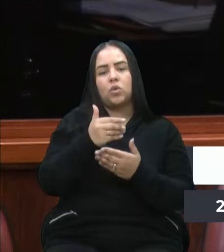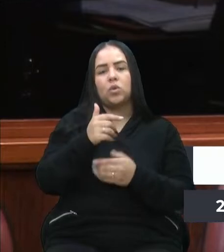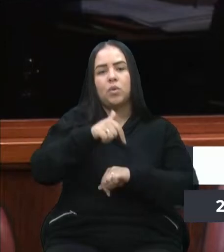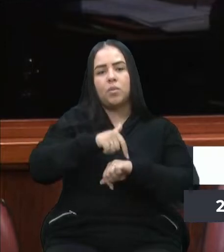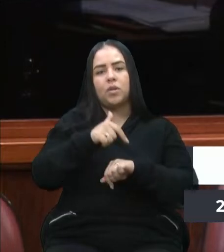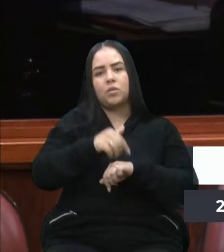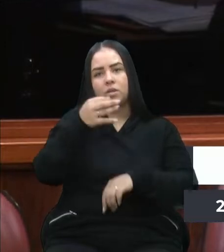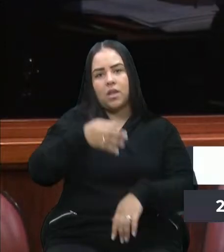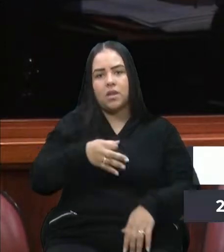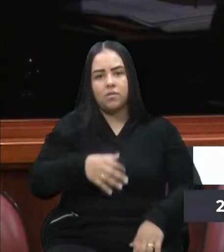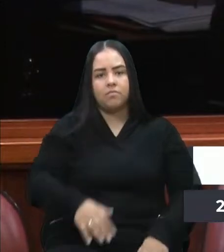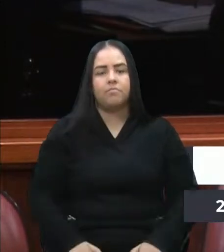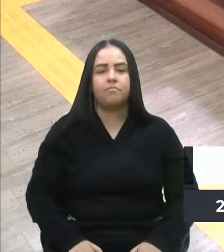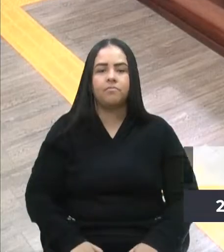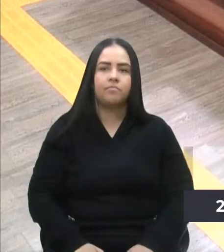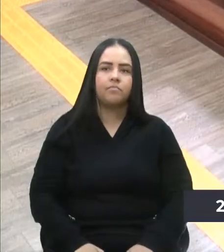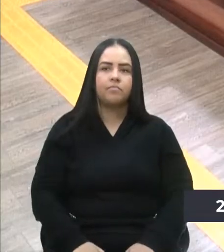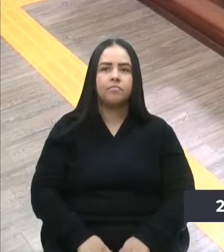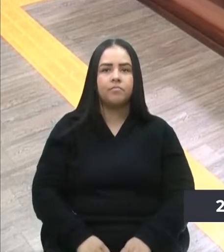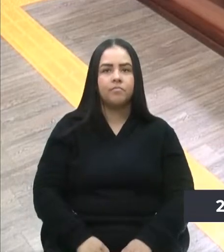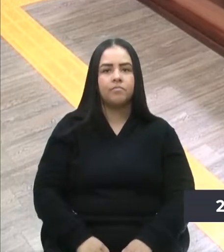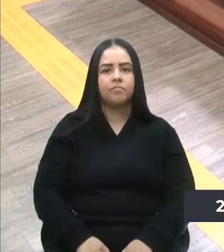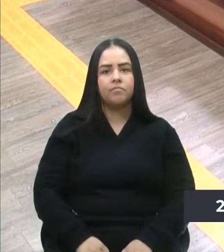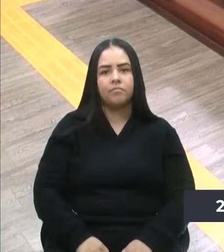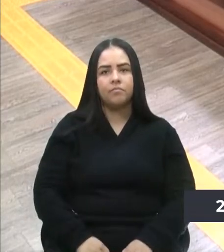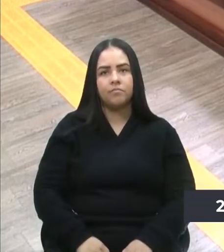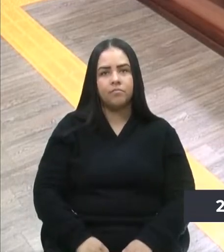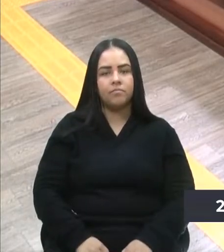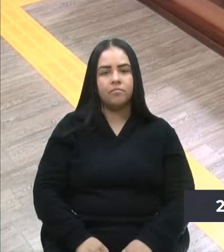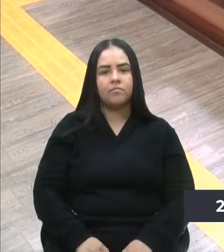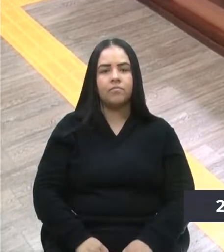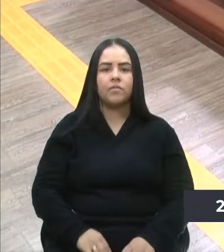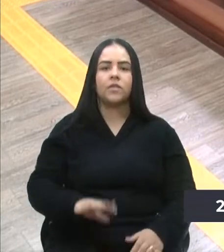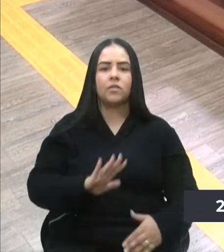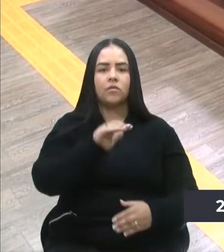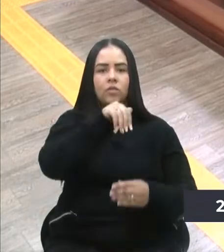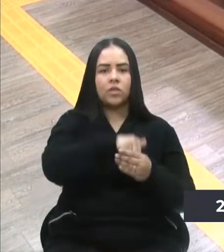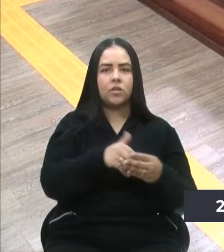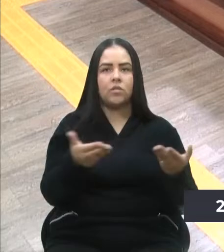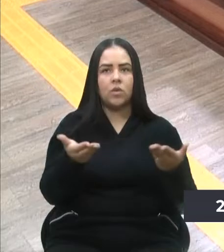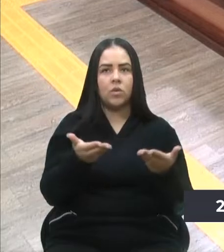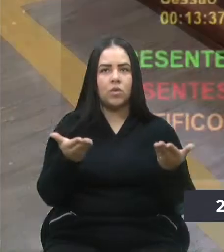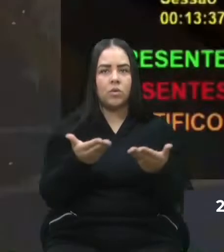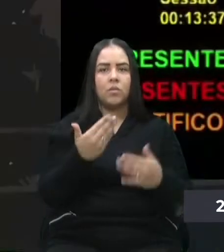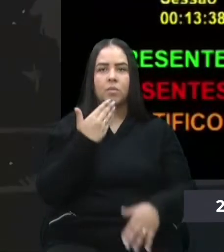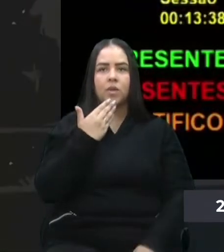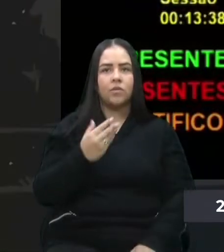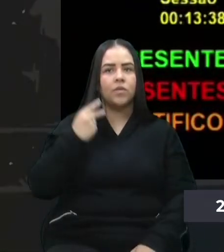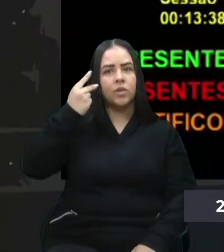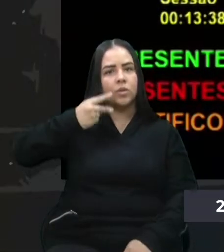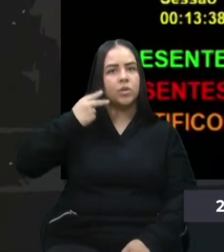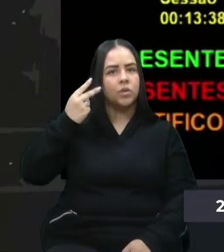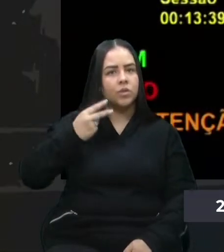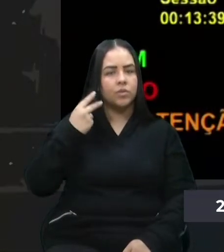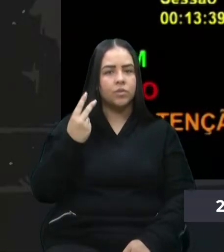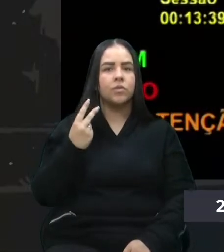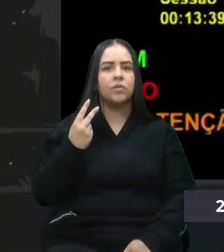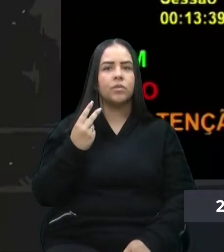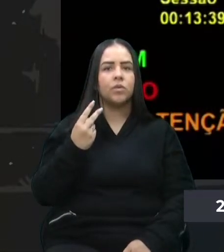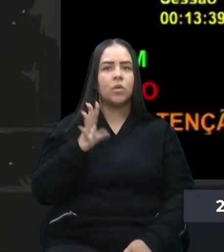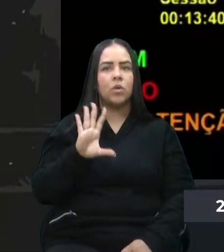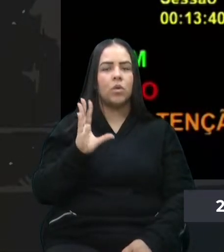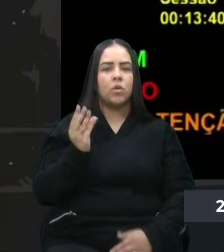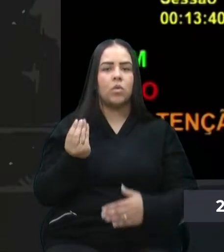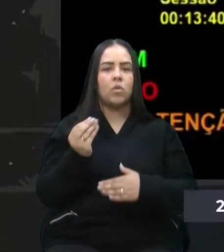oportuno. Obrigada. Em votação, a emenda modificativa 1 de 2022. Solicito às vereadoras e vereadores que registrem